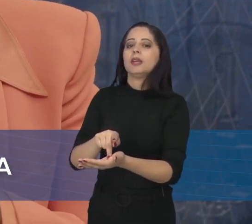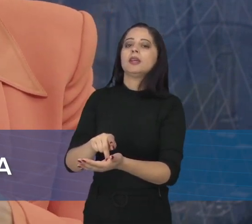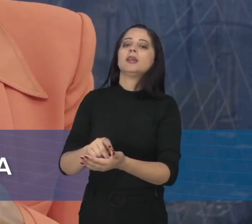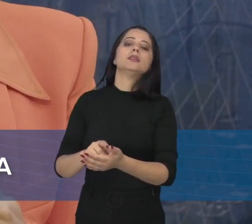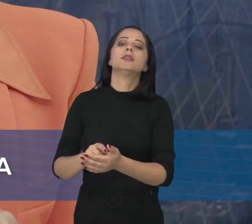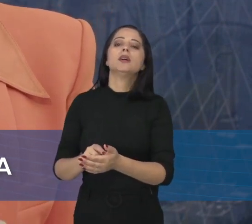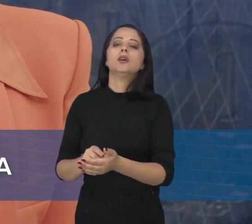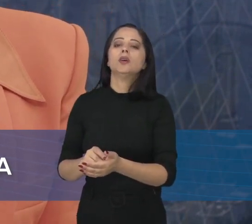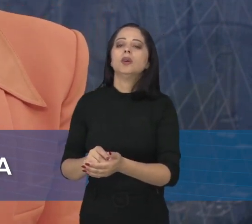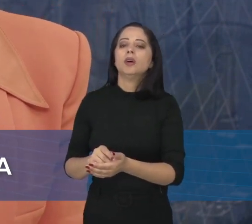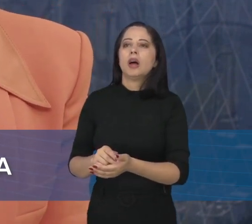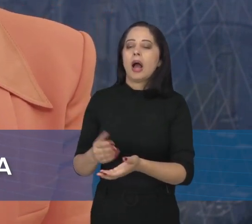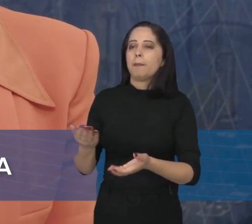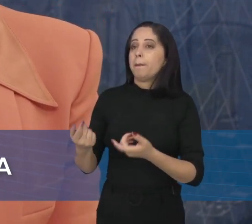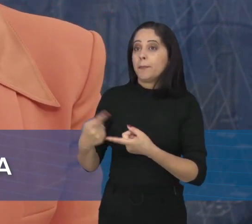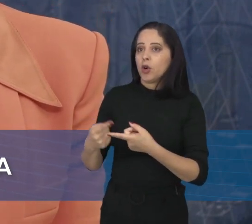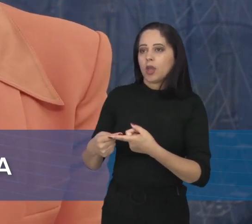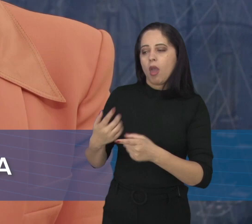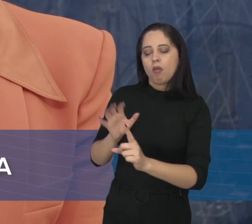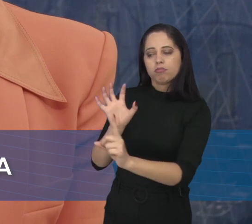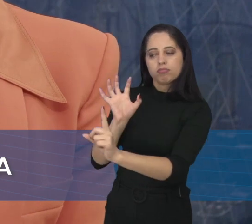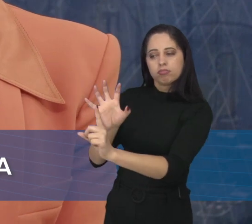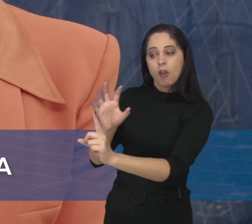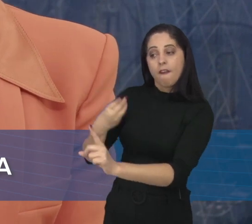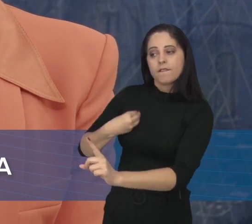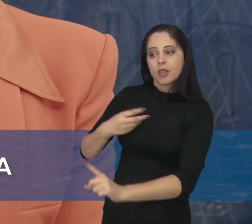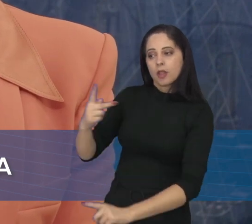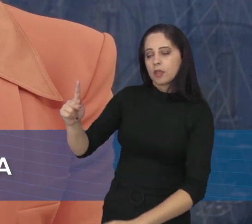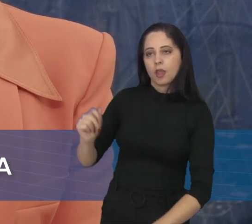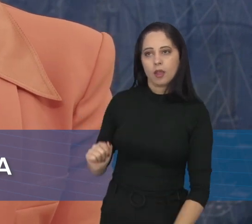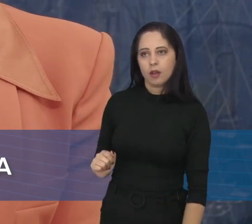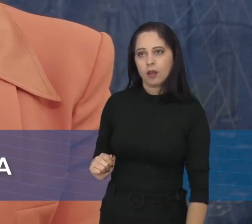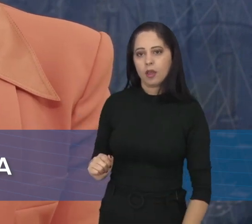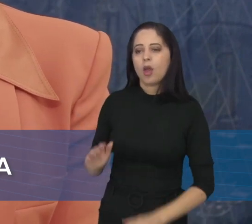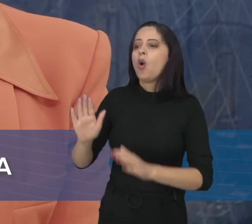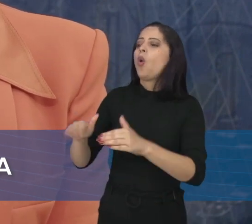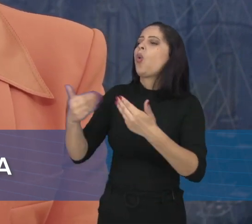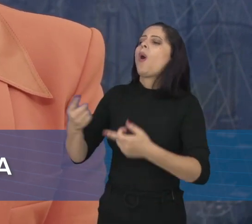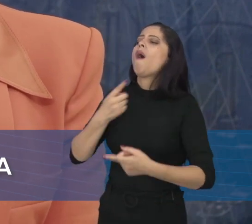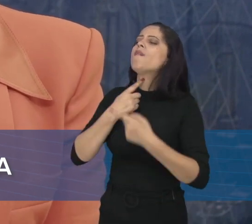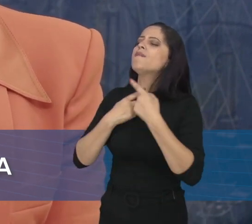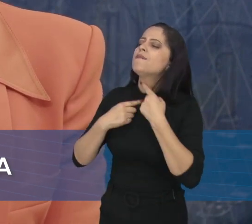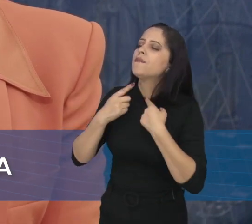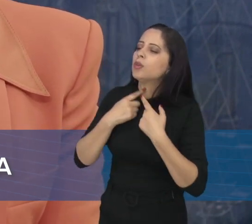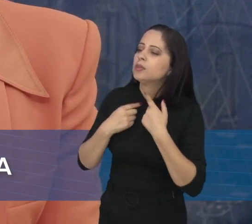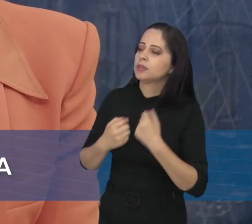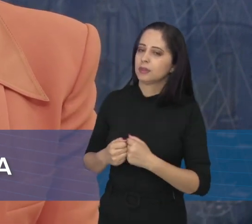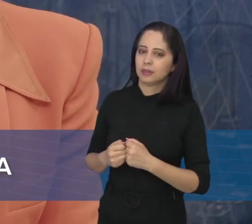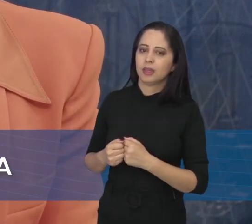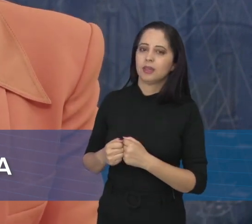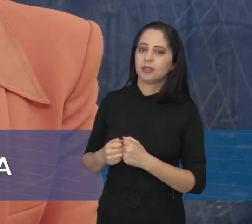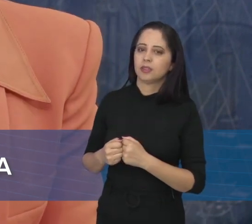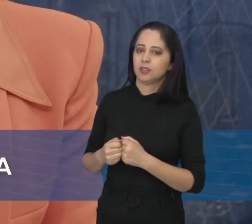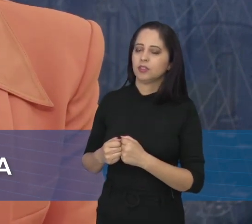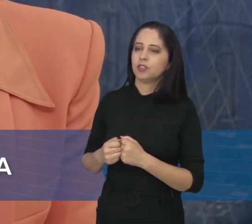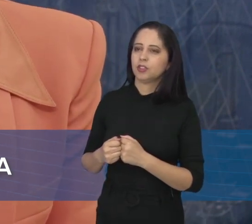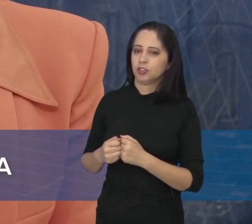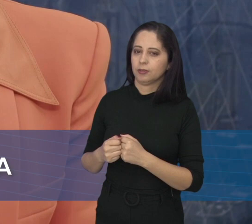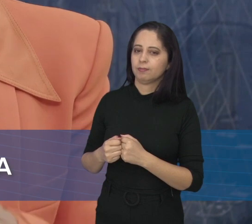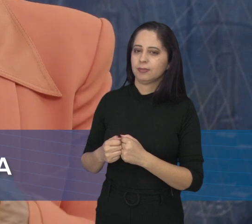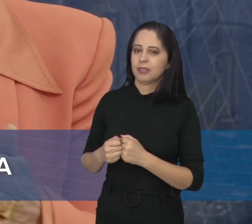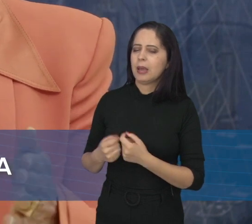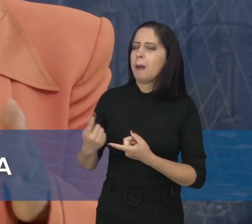alguma forma, entro no universo do outro, com qual desejo? Entende? Qual é o desejo? O que move essa... Que força é essa